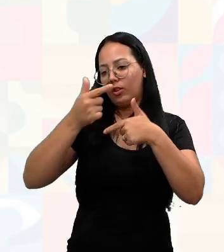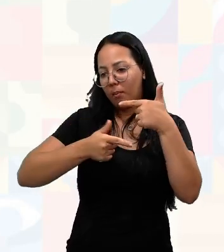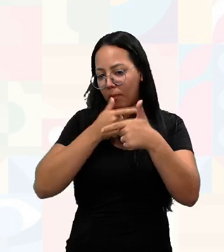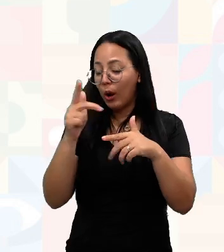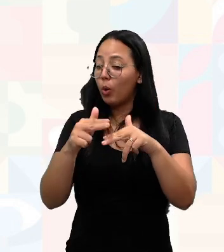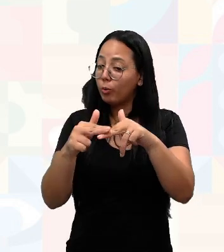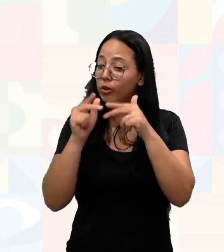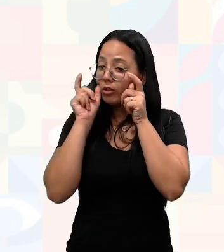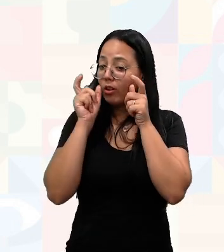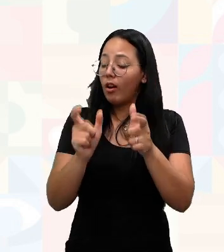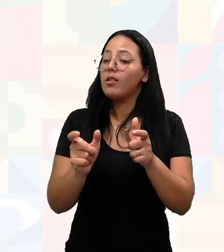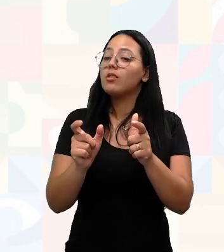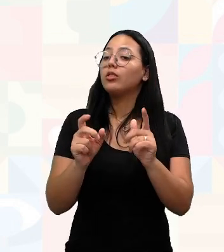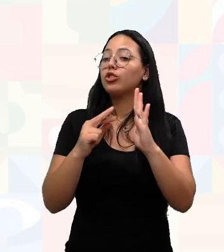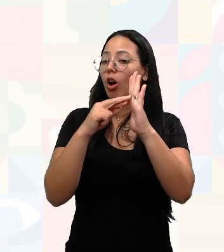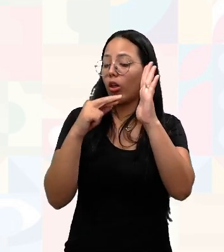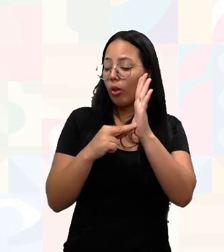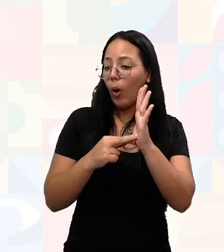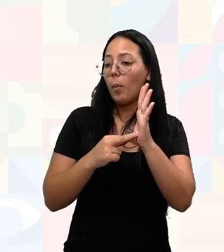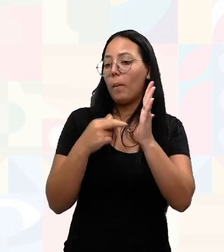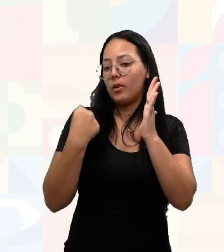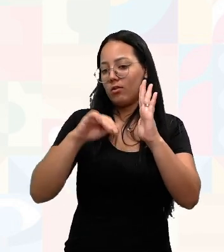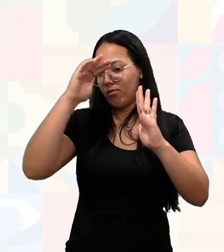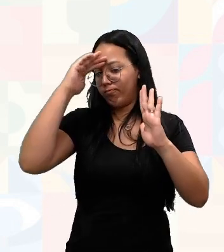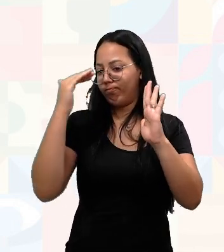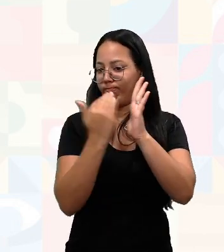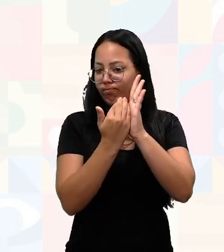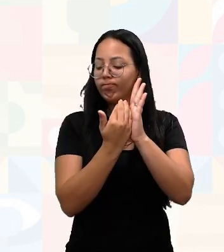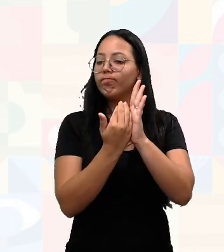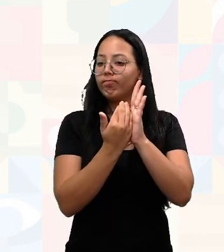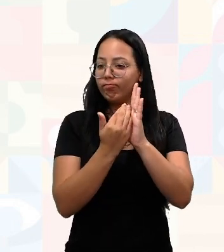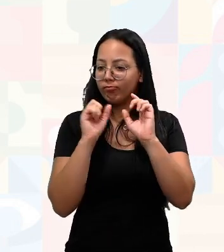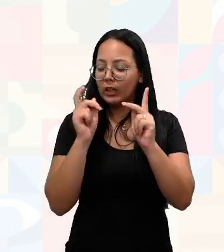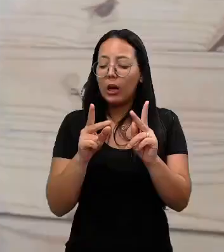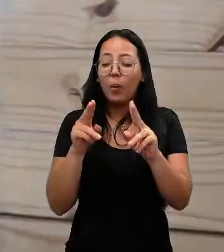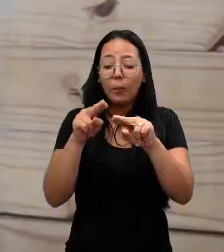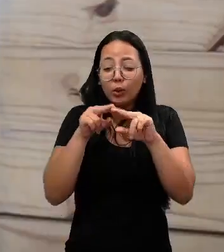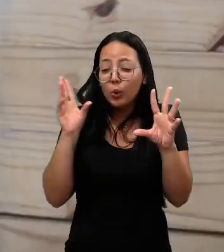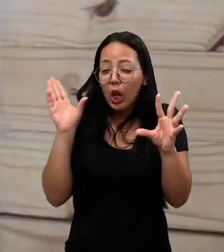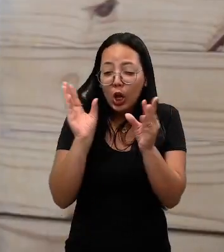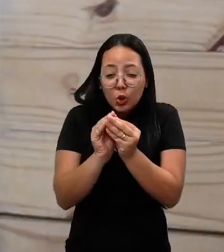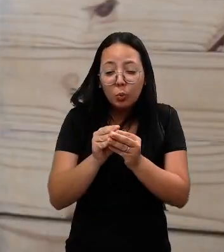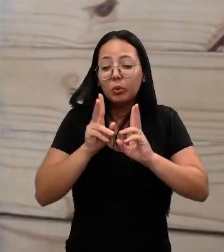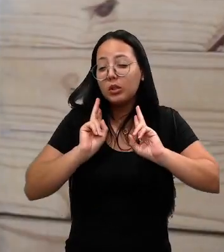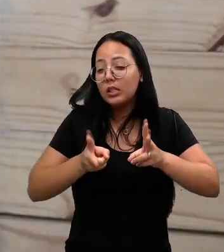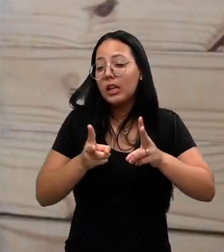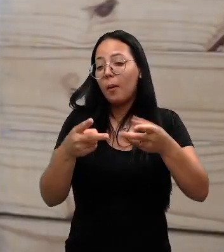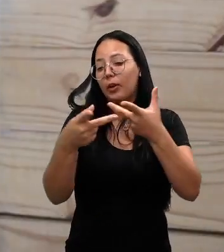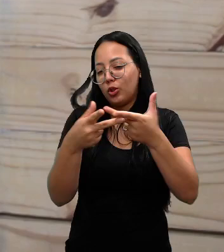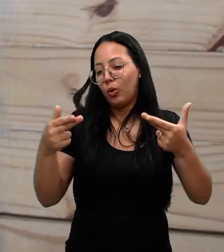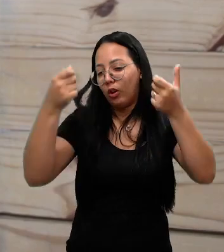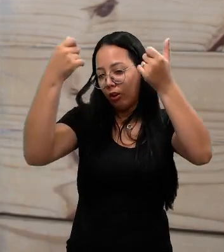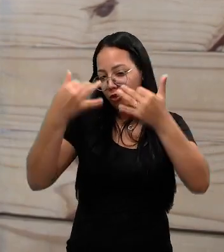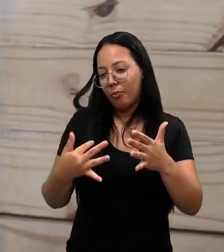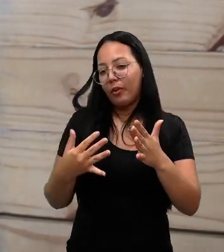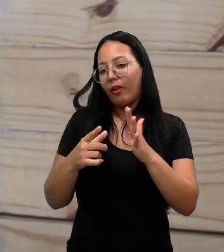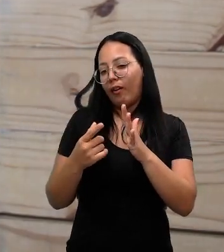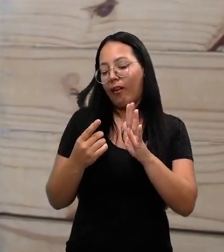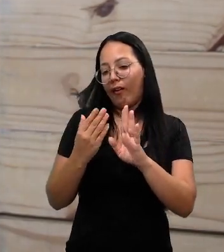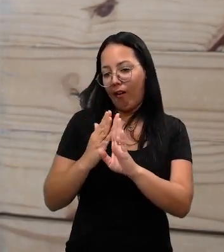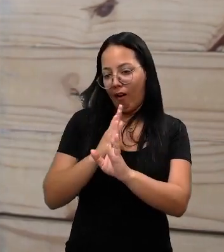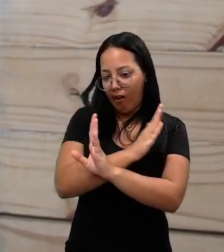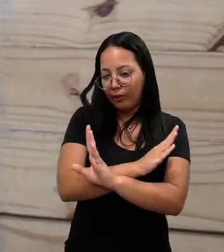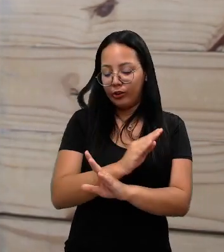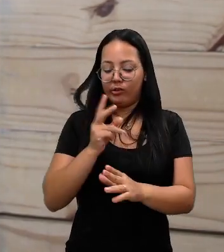bastante interessante que os normativos sejam seguidos. Em suma, é sempre aquelas questões anteriores, tá?